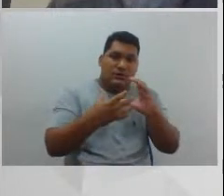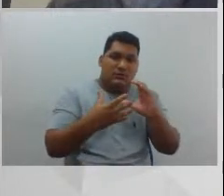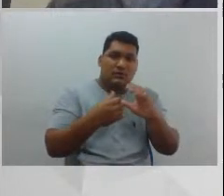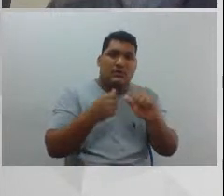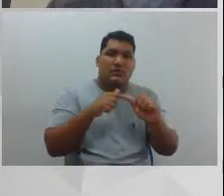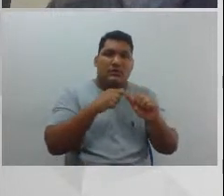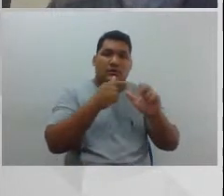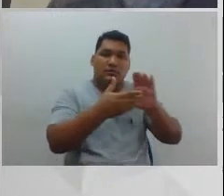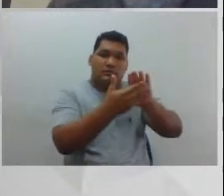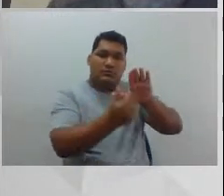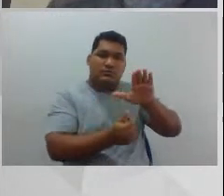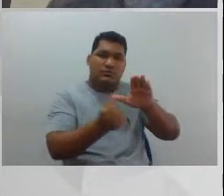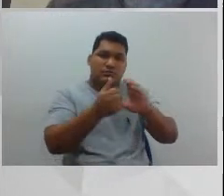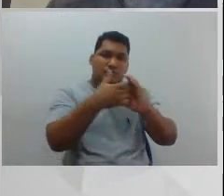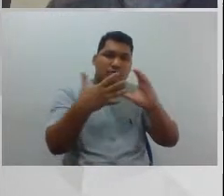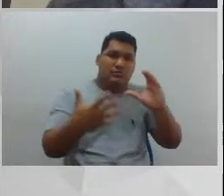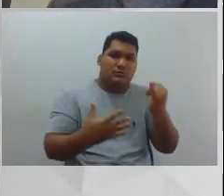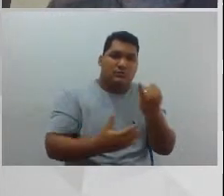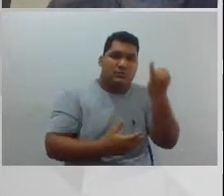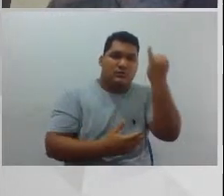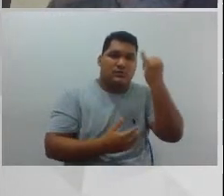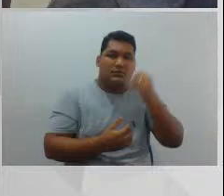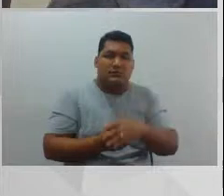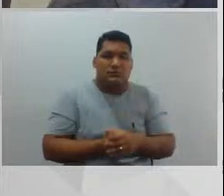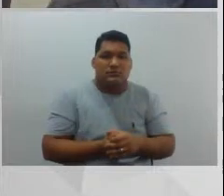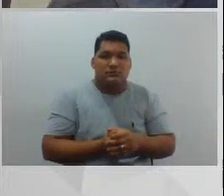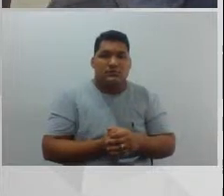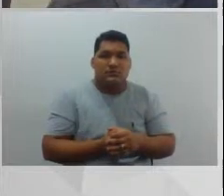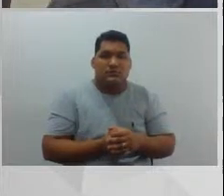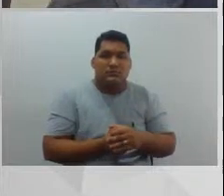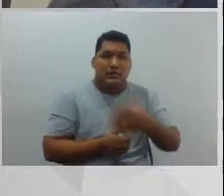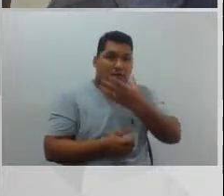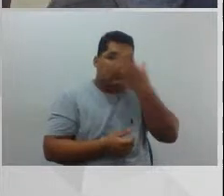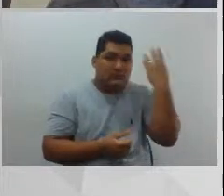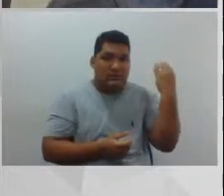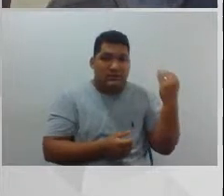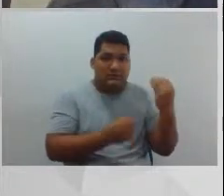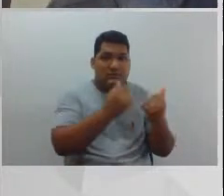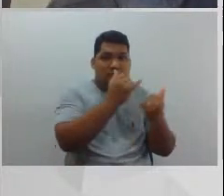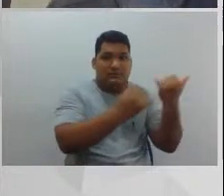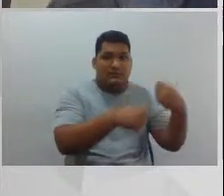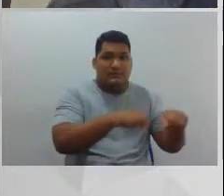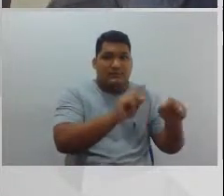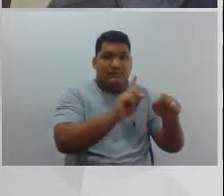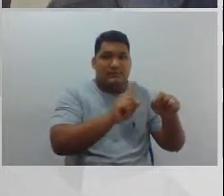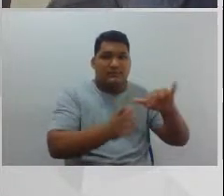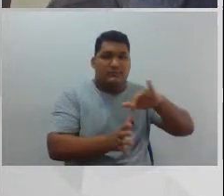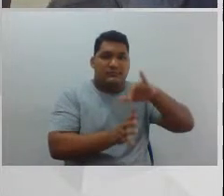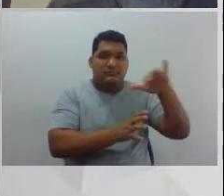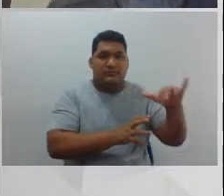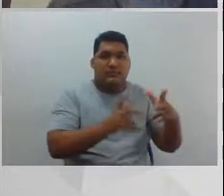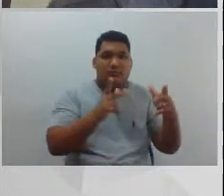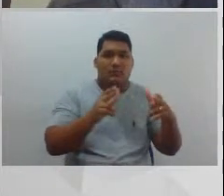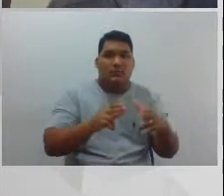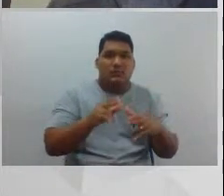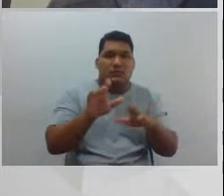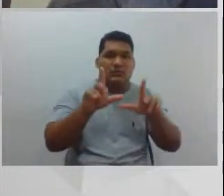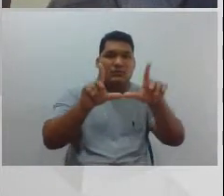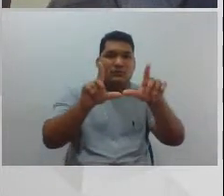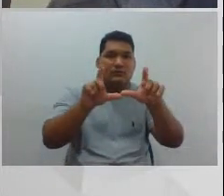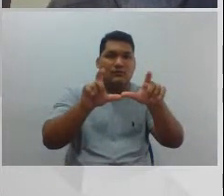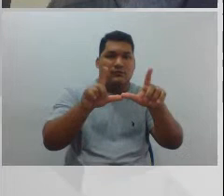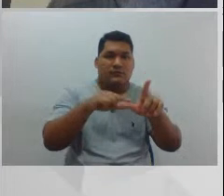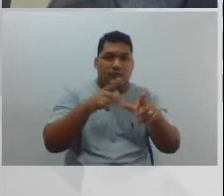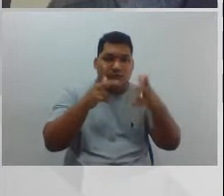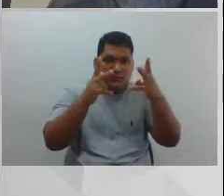importantes, esquecer as desnecessárias. Então, mais ou menos o que está aqui É nessa foto, não sei se vocês conseguem imaginar, mas por aqui tem